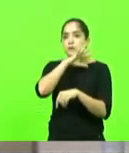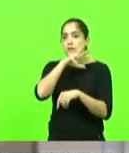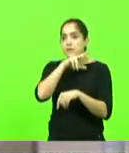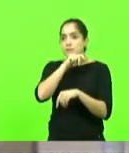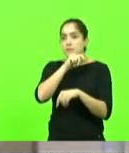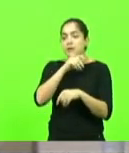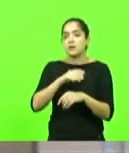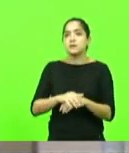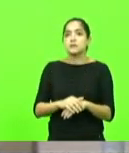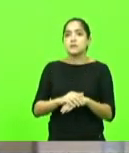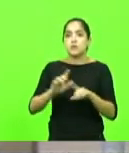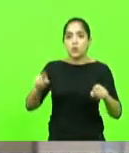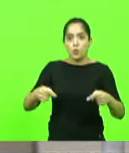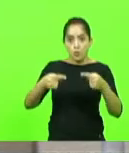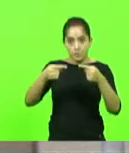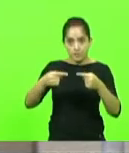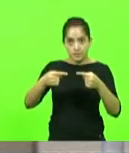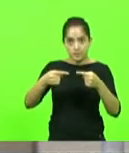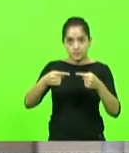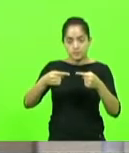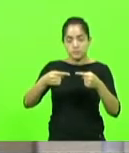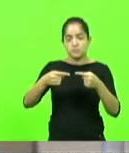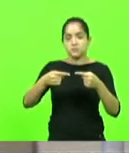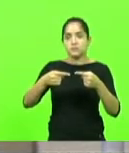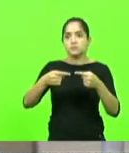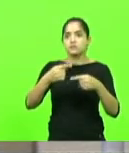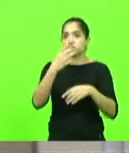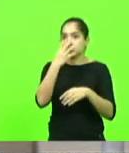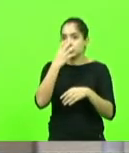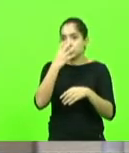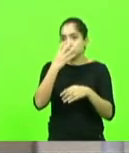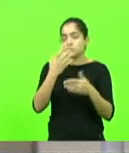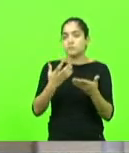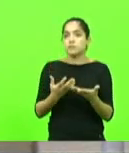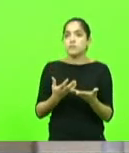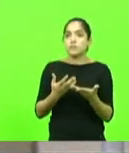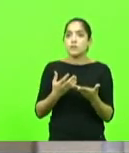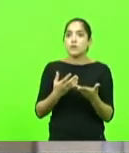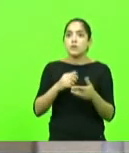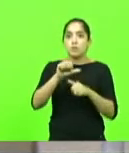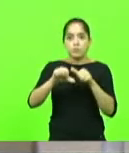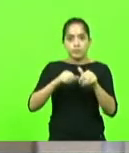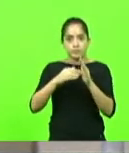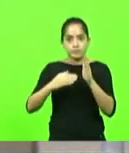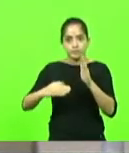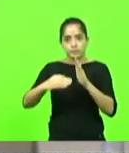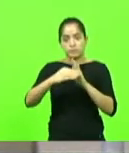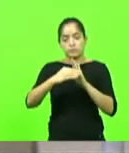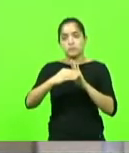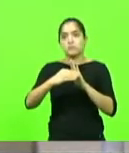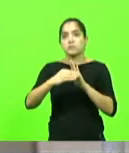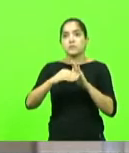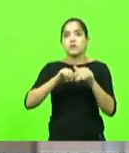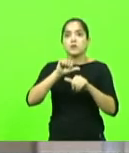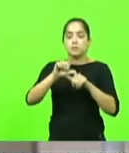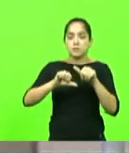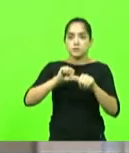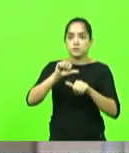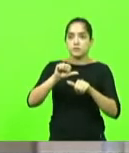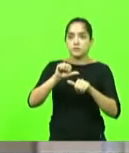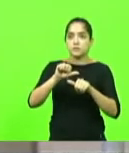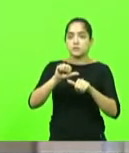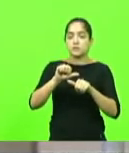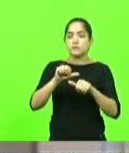de competições de corrida de cães, com emenda substitutiva global e subemenda modificativa, e